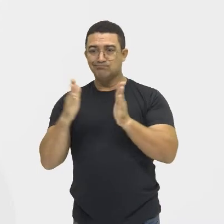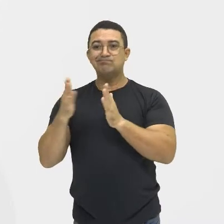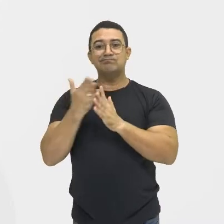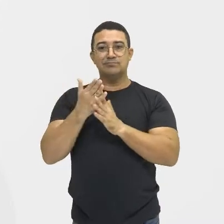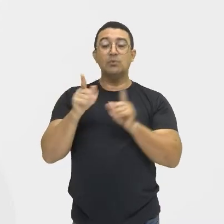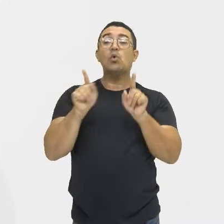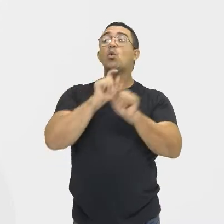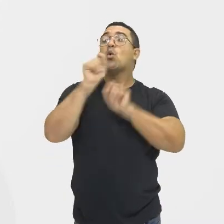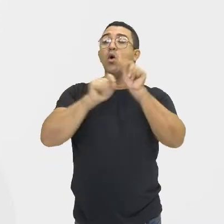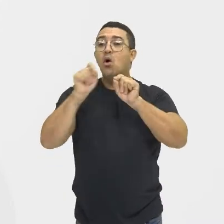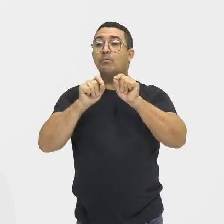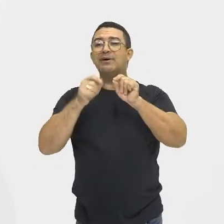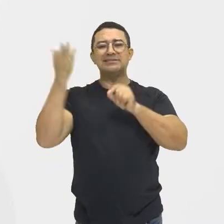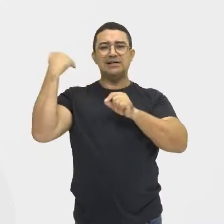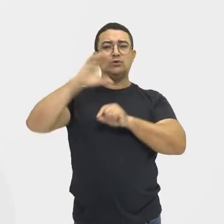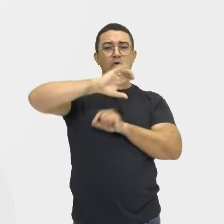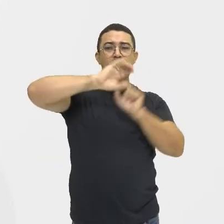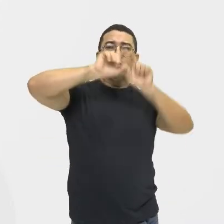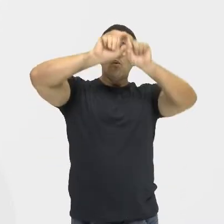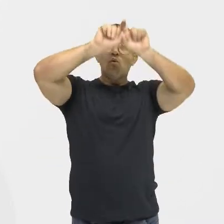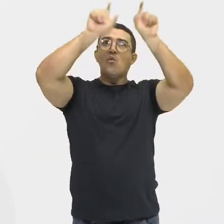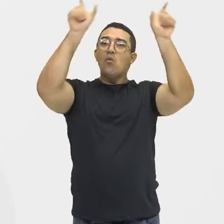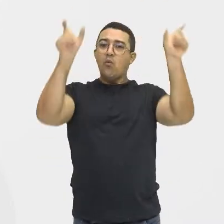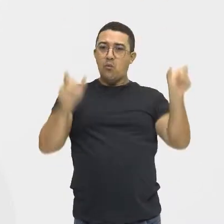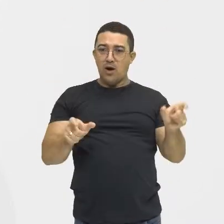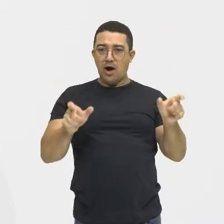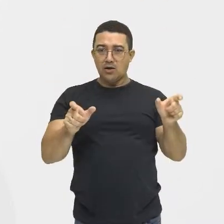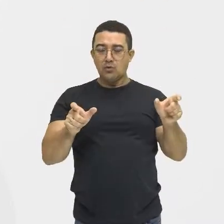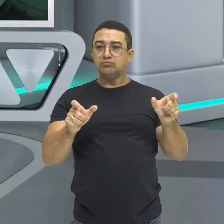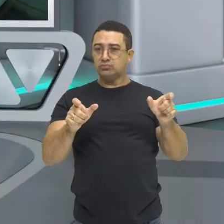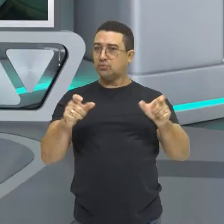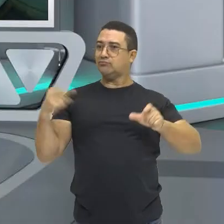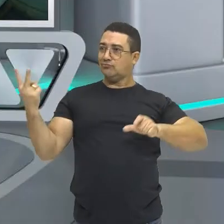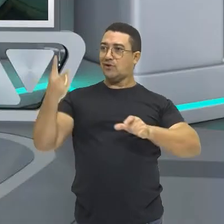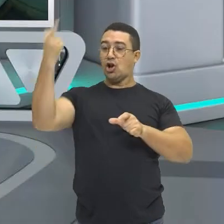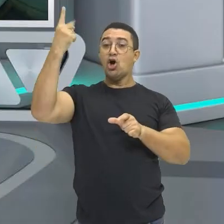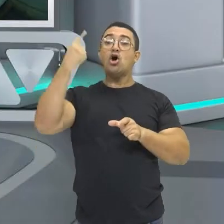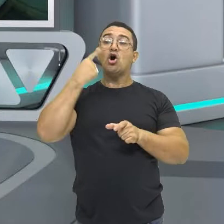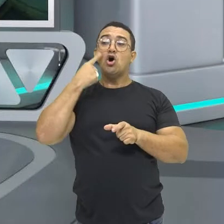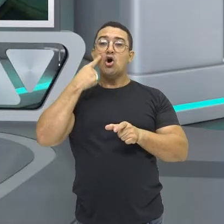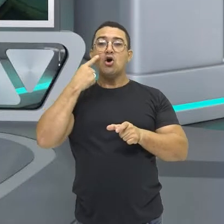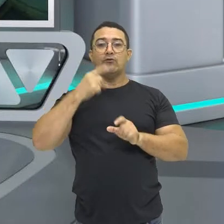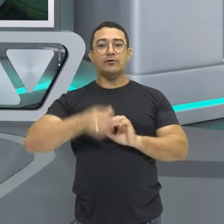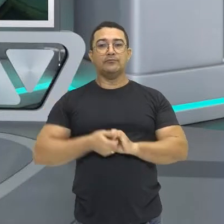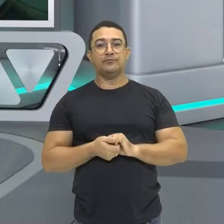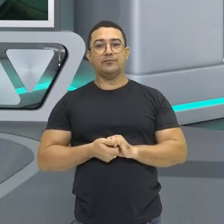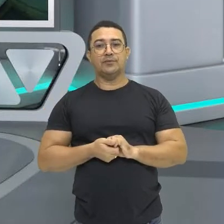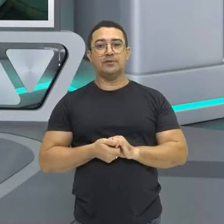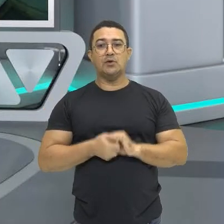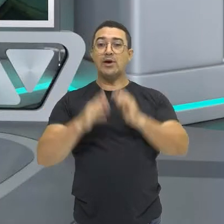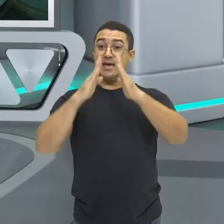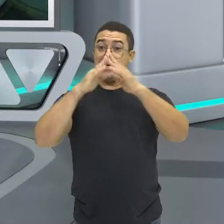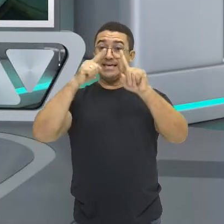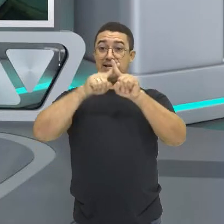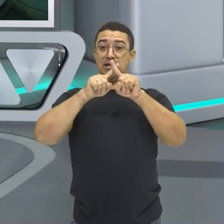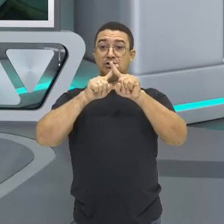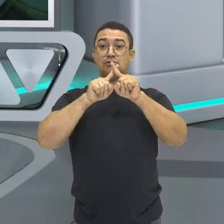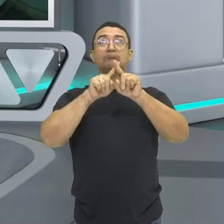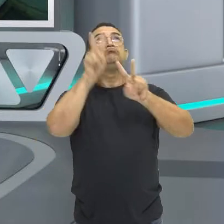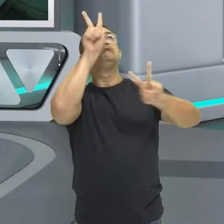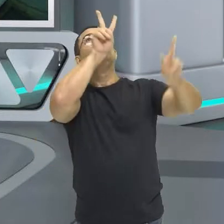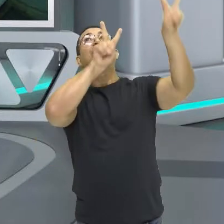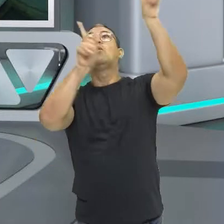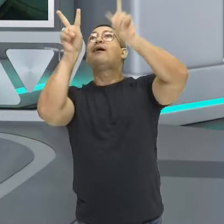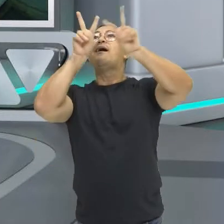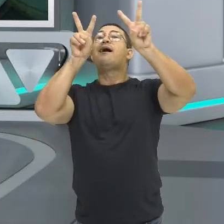o arco foi tão valorizado, que nós temos aqui o teto, vamos ver aqui, o teto da igreja, tá?